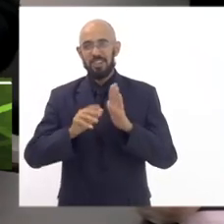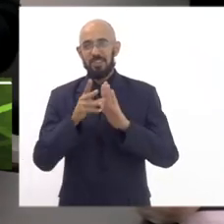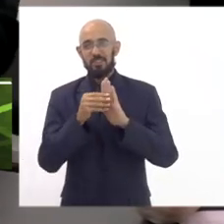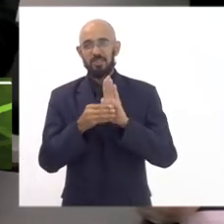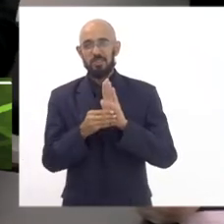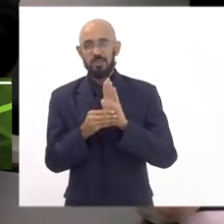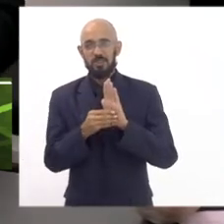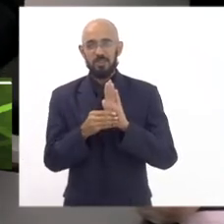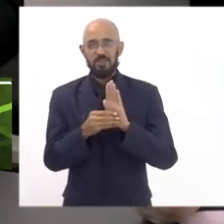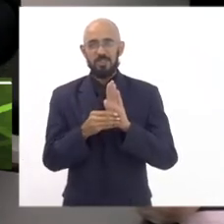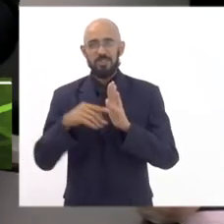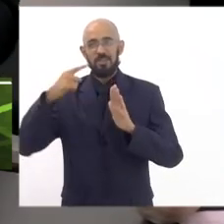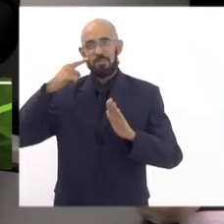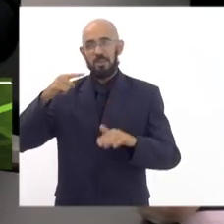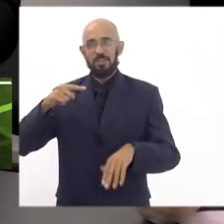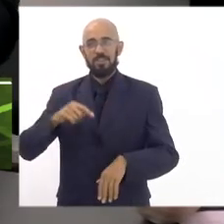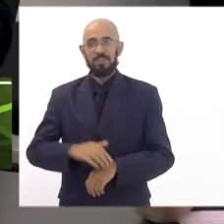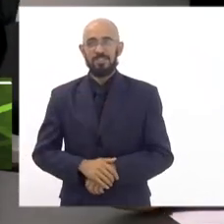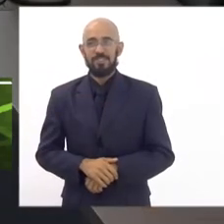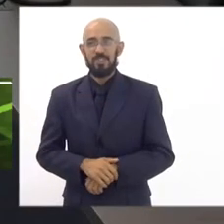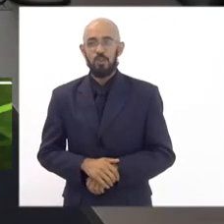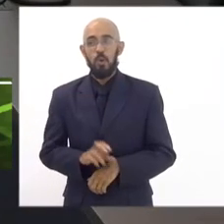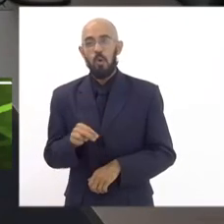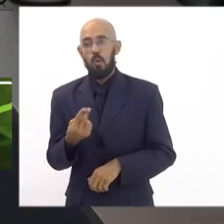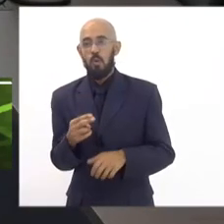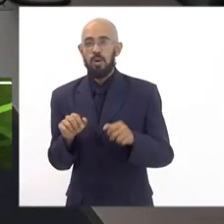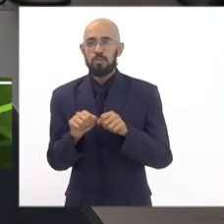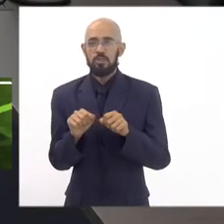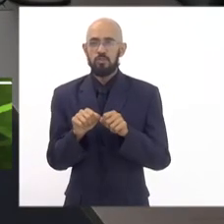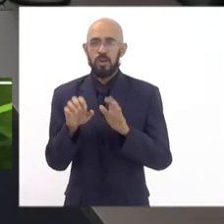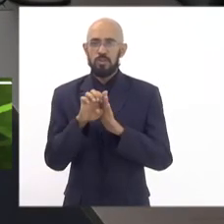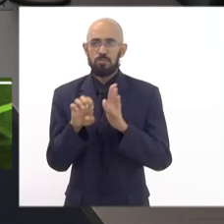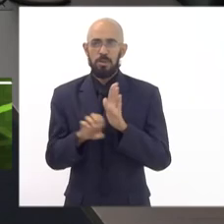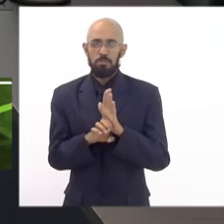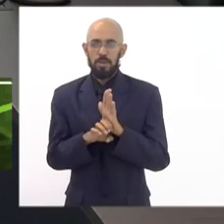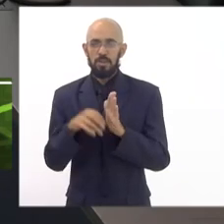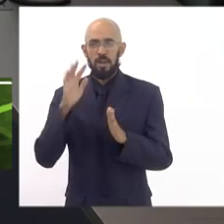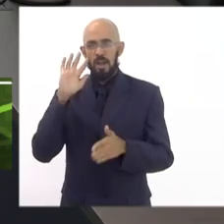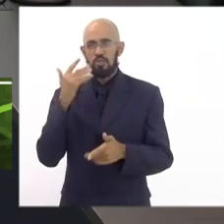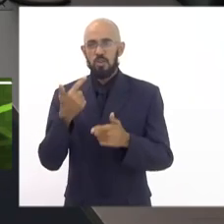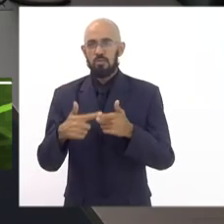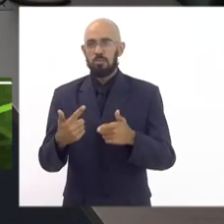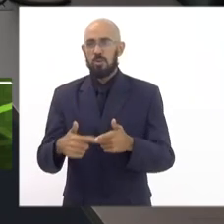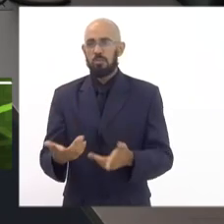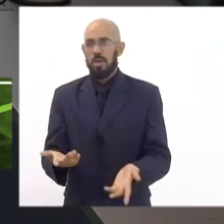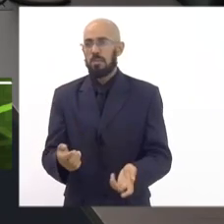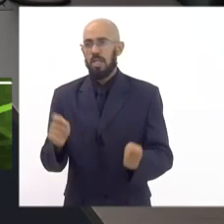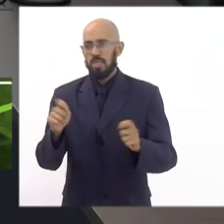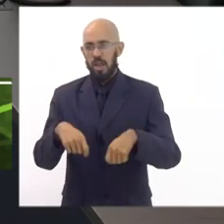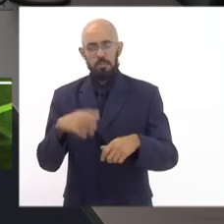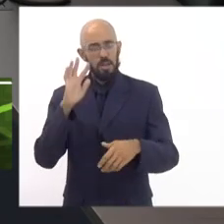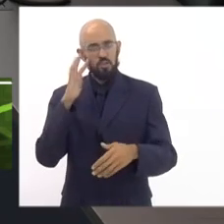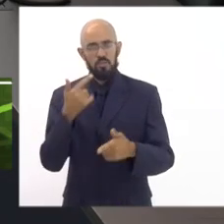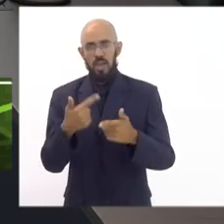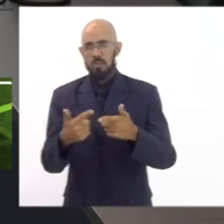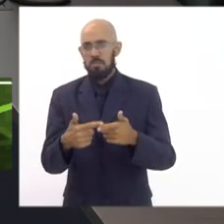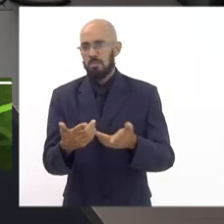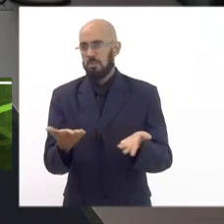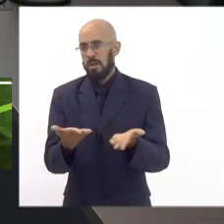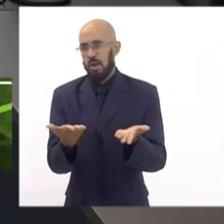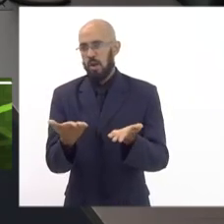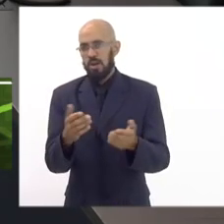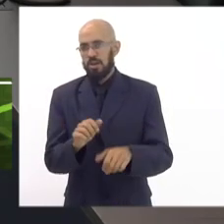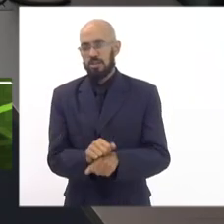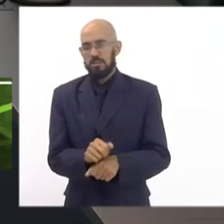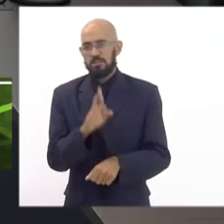pauta, presidente? Senão a gente faz aqui uma emenda que resolve o problema. Pode resolver agora. Então, tudo bem, vamos fazer uma emenda. O do